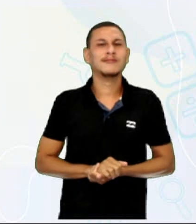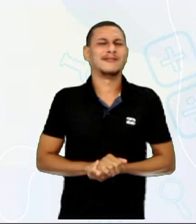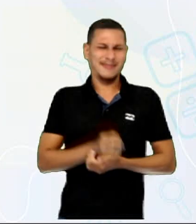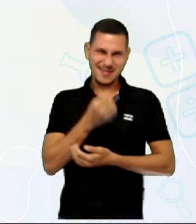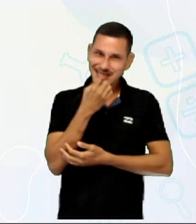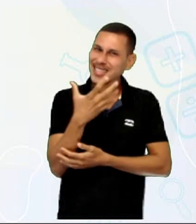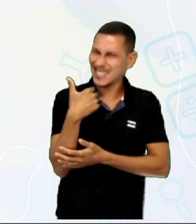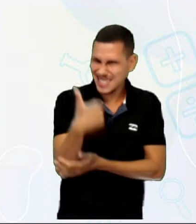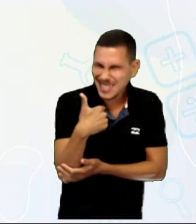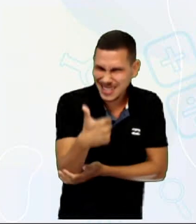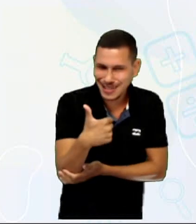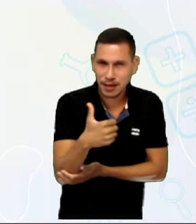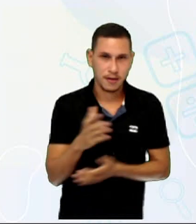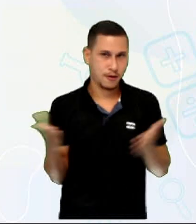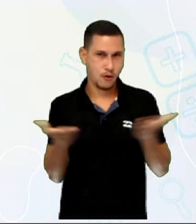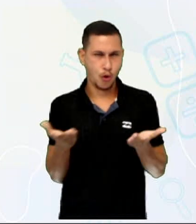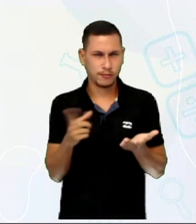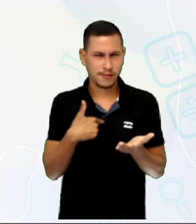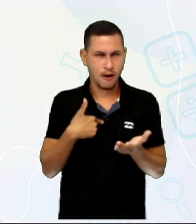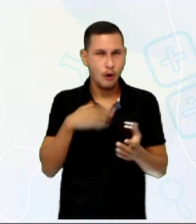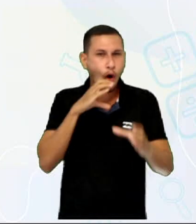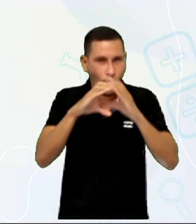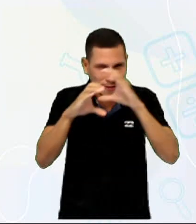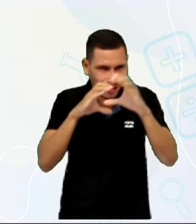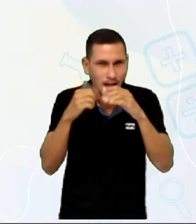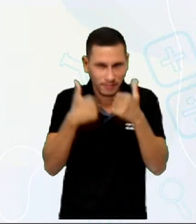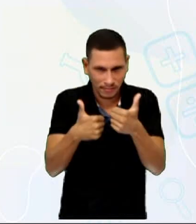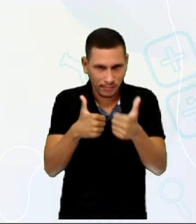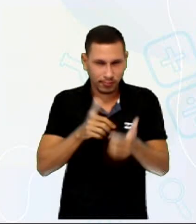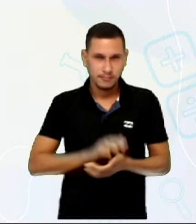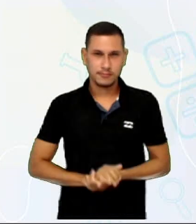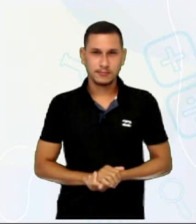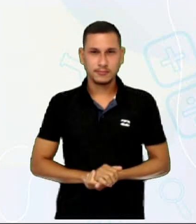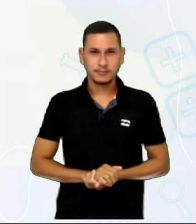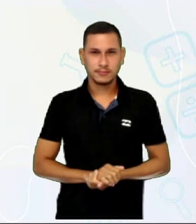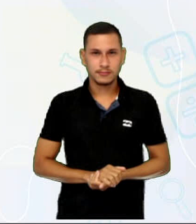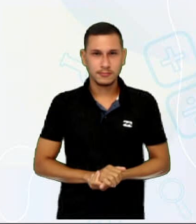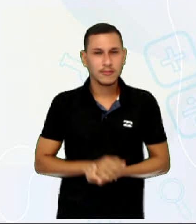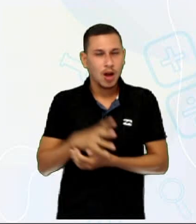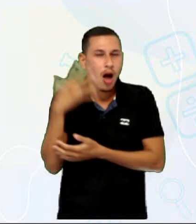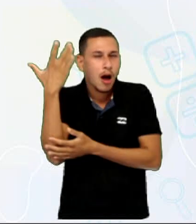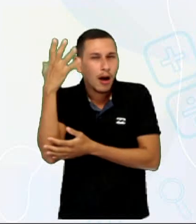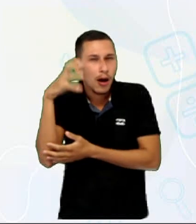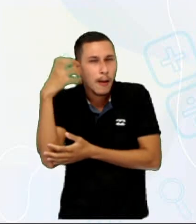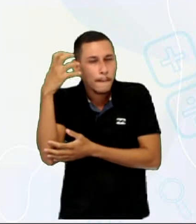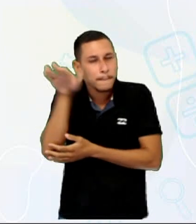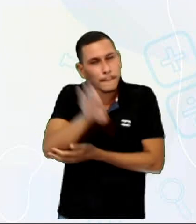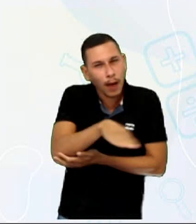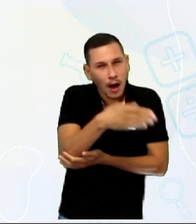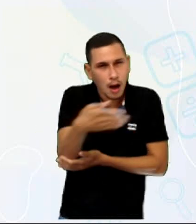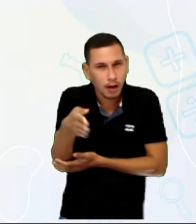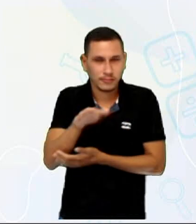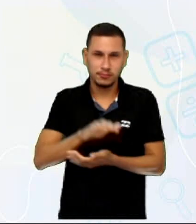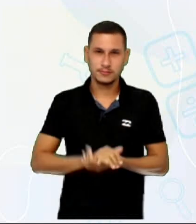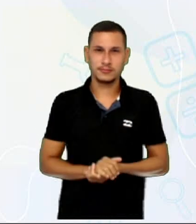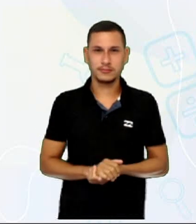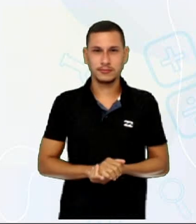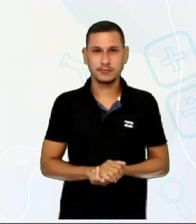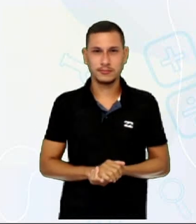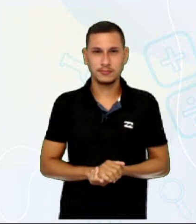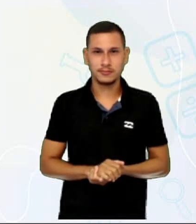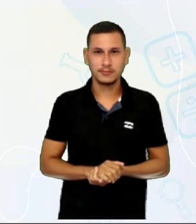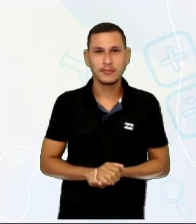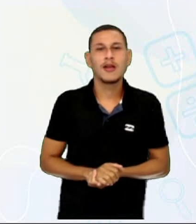Muito bem. Agora eu vou cantar, tá certo? A melodia desse verso é assim.